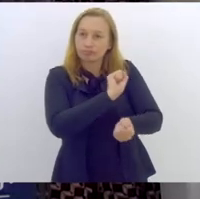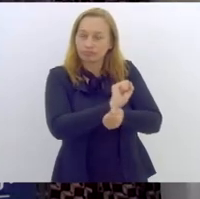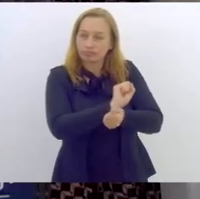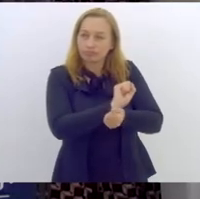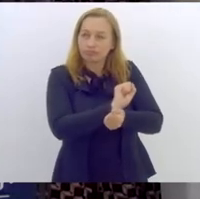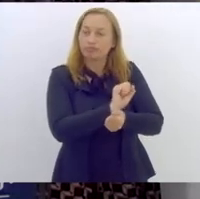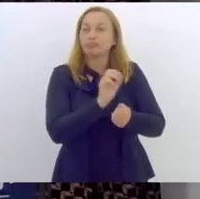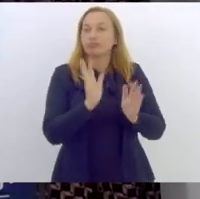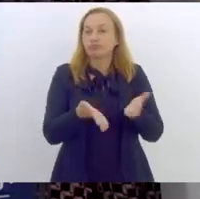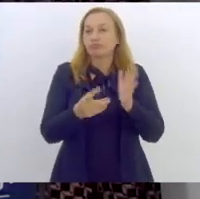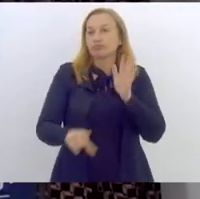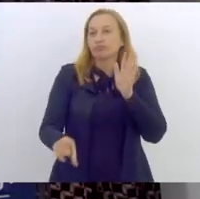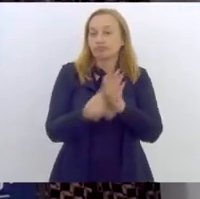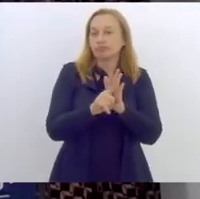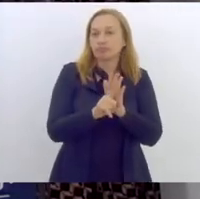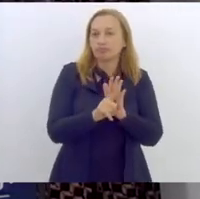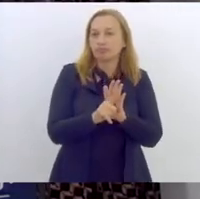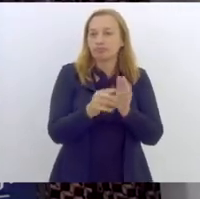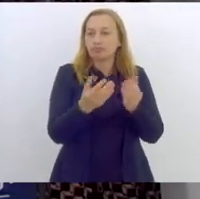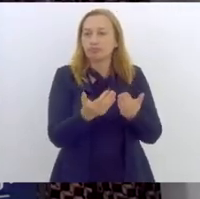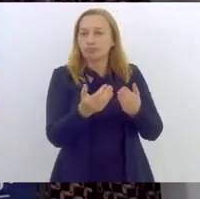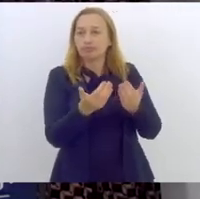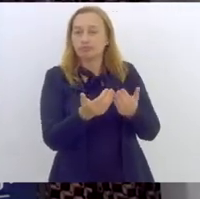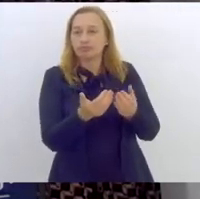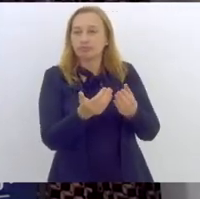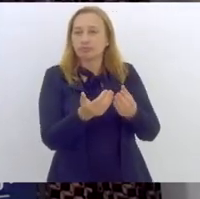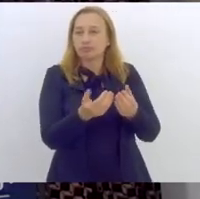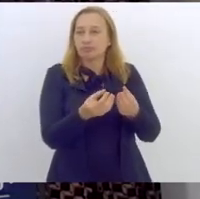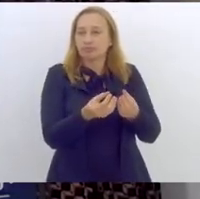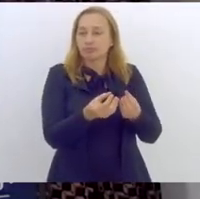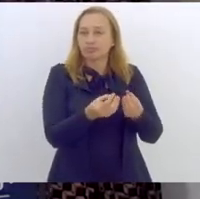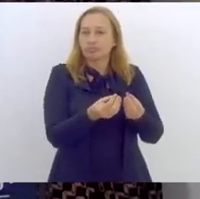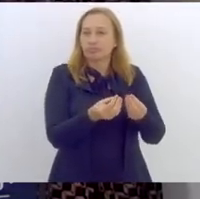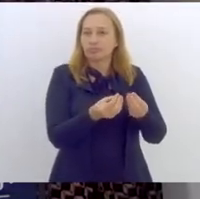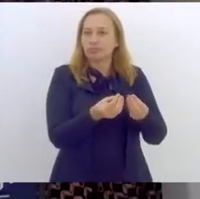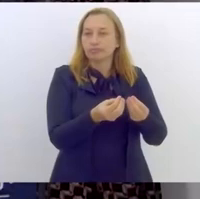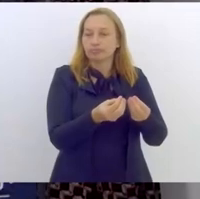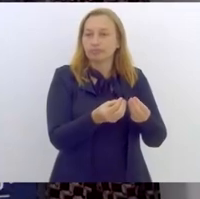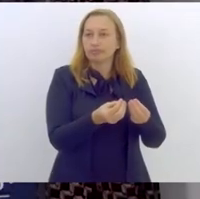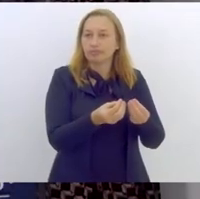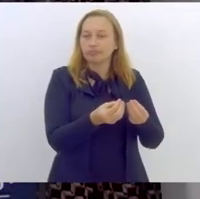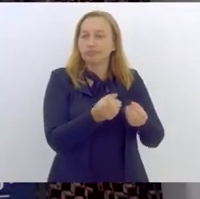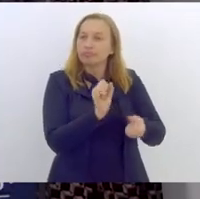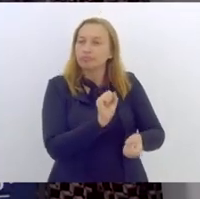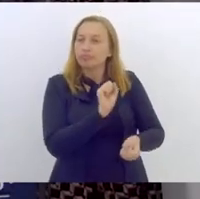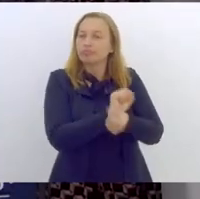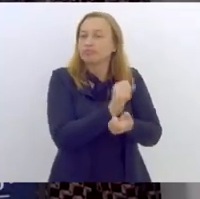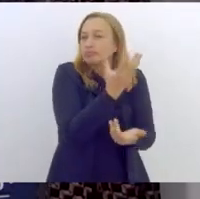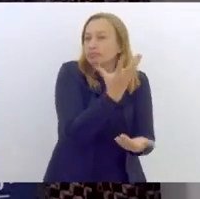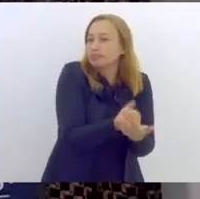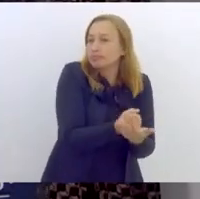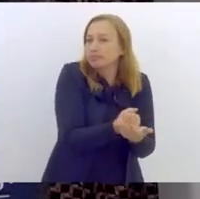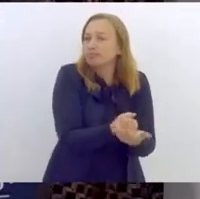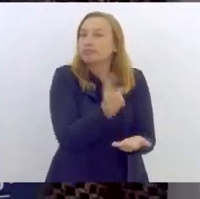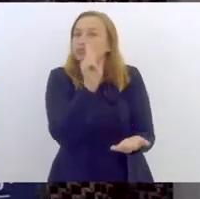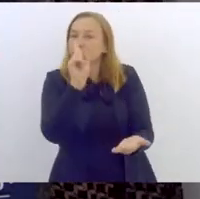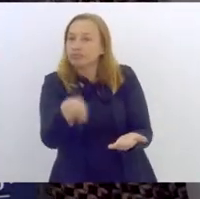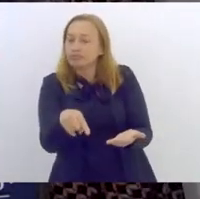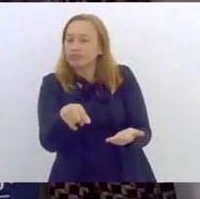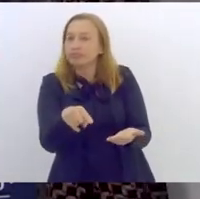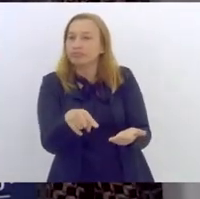atingido pela lei de quebra de cláusula de barreira esse cadastro de reserva é uma posição